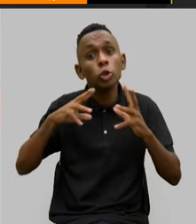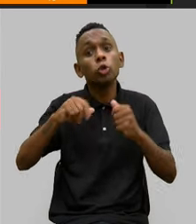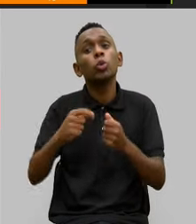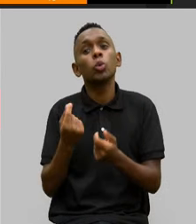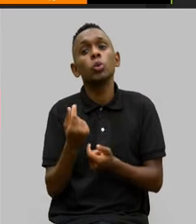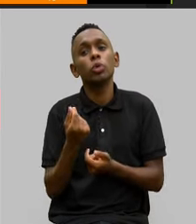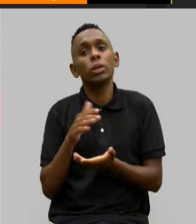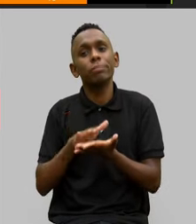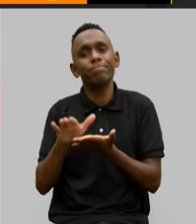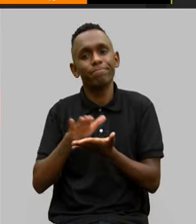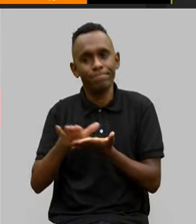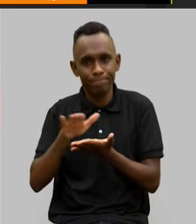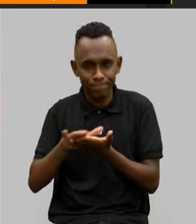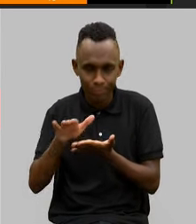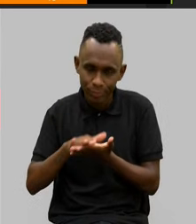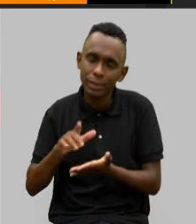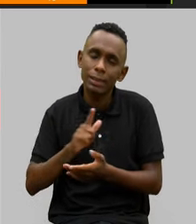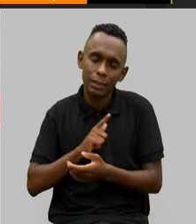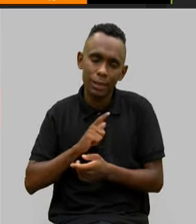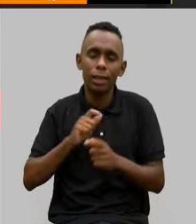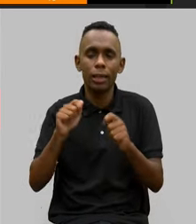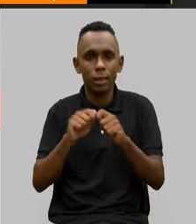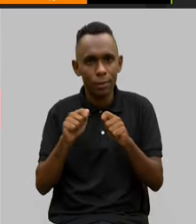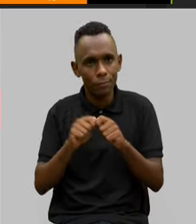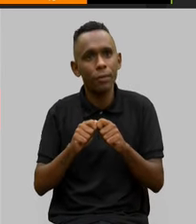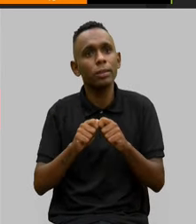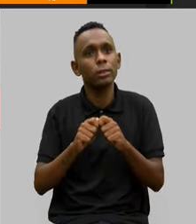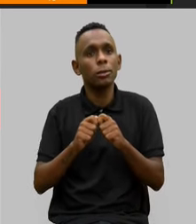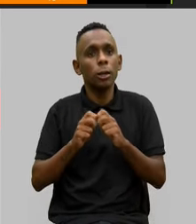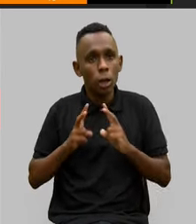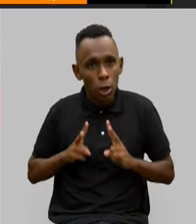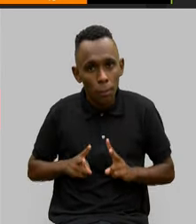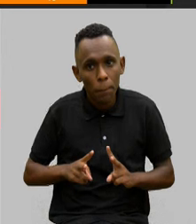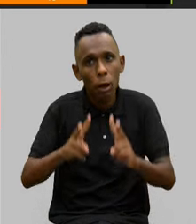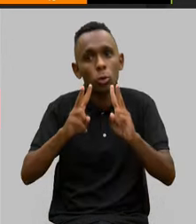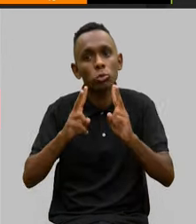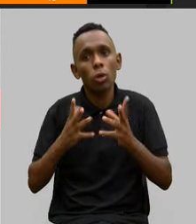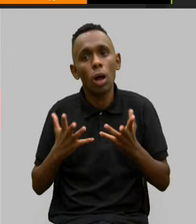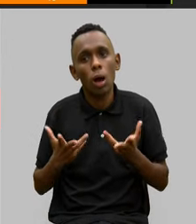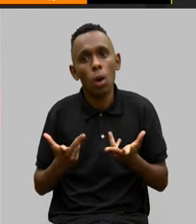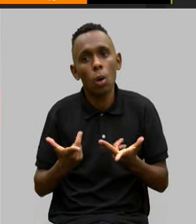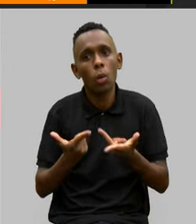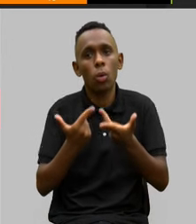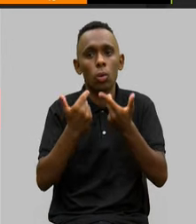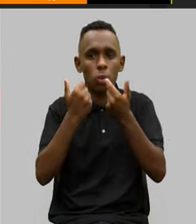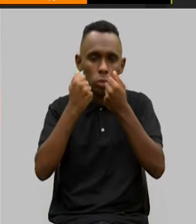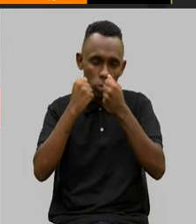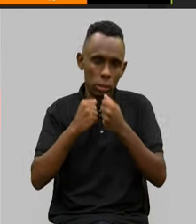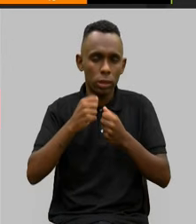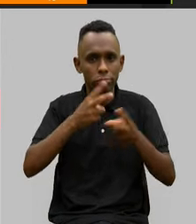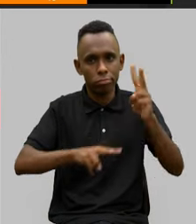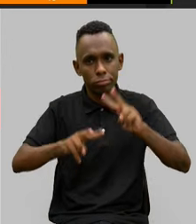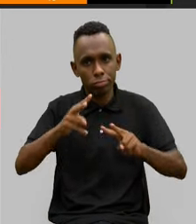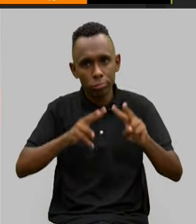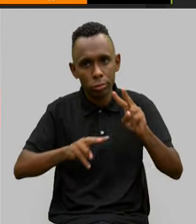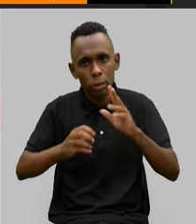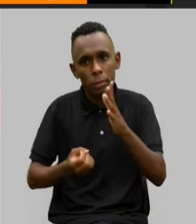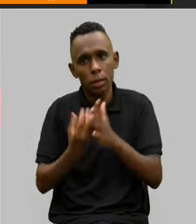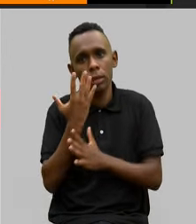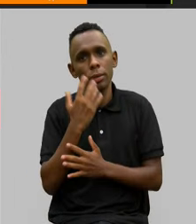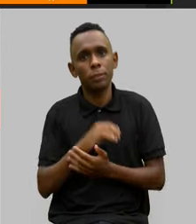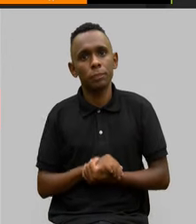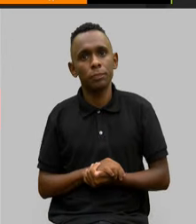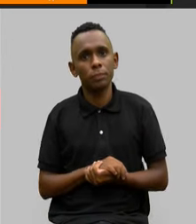todo um gasto muito grande que a gente faz até para manter essa qualidade nos resultados analíticos que a gente